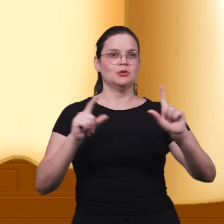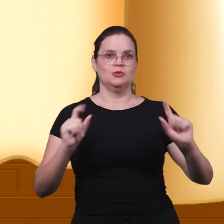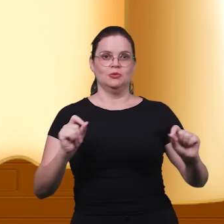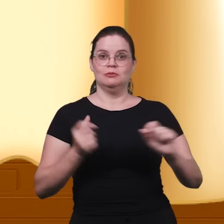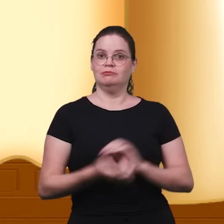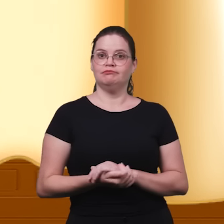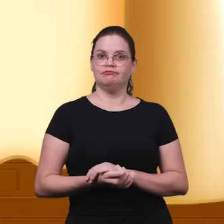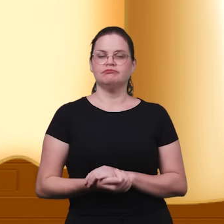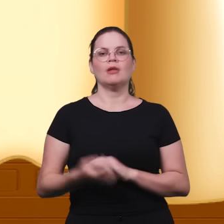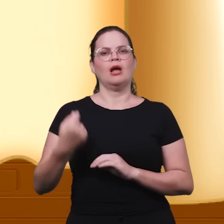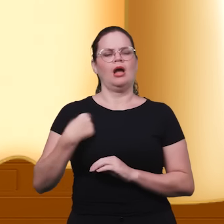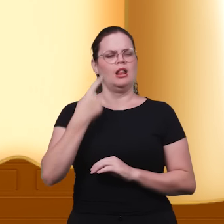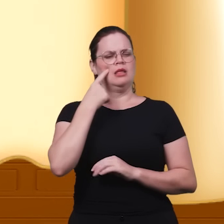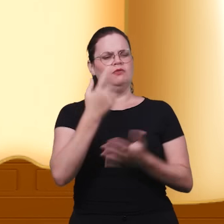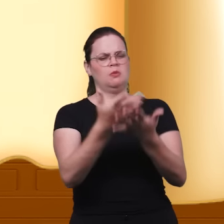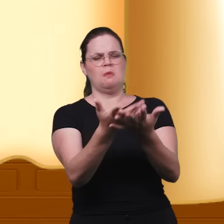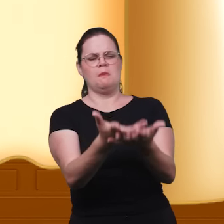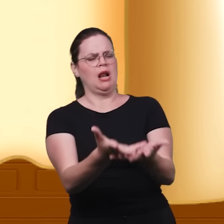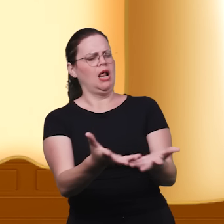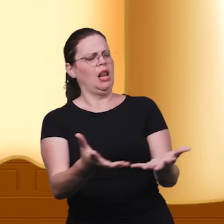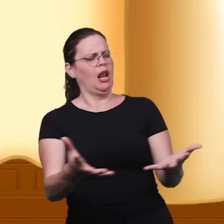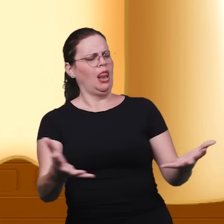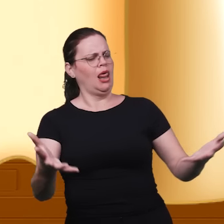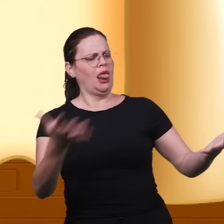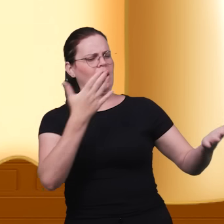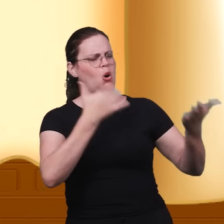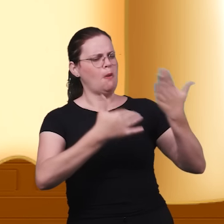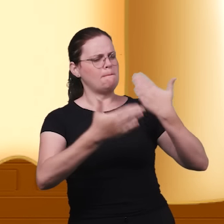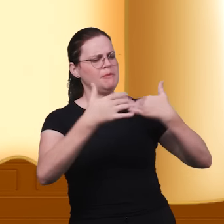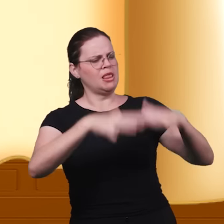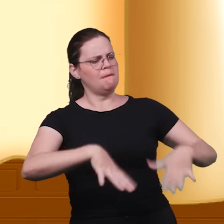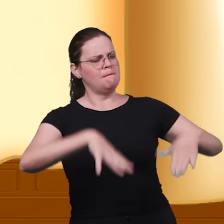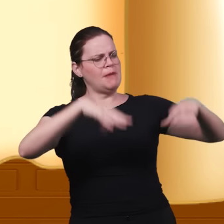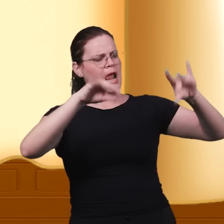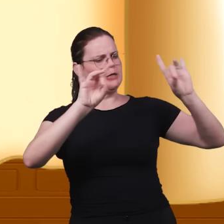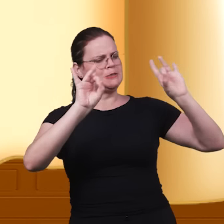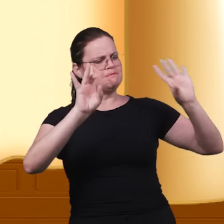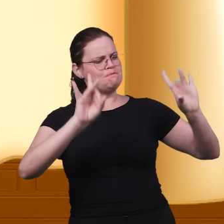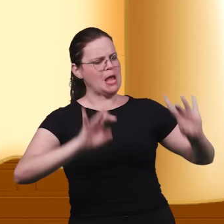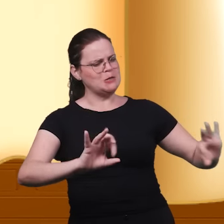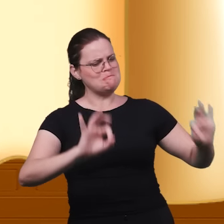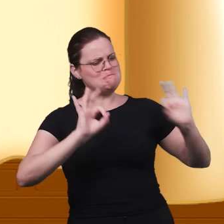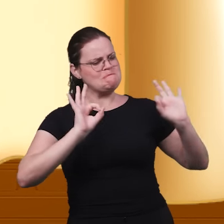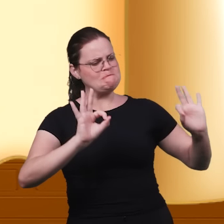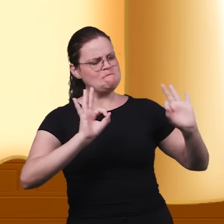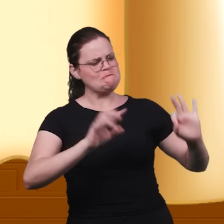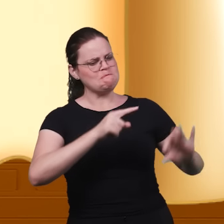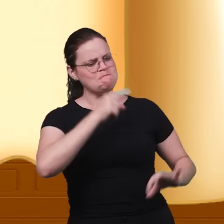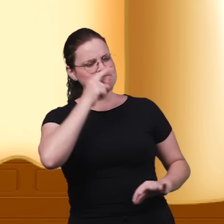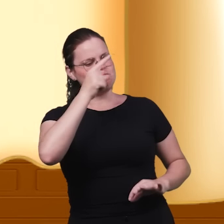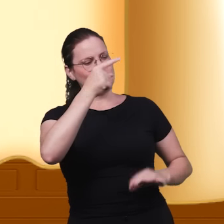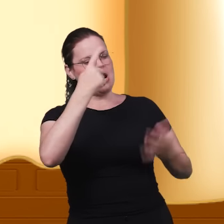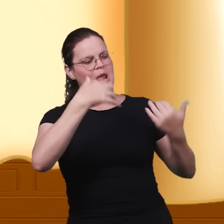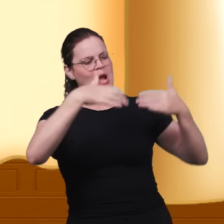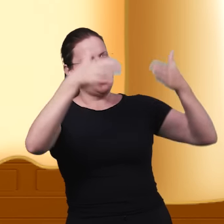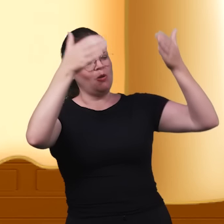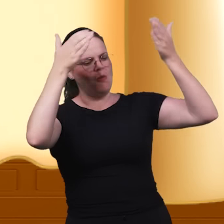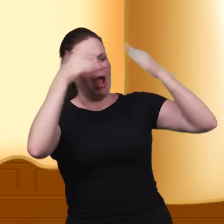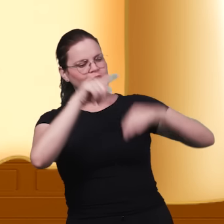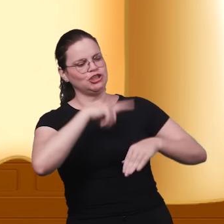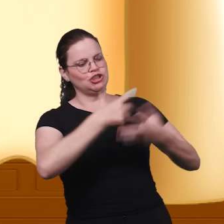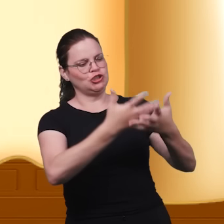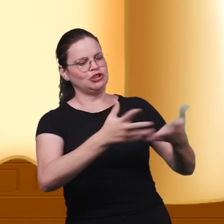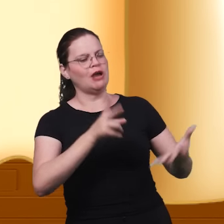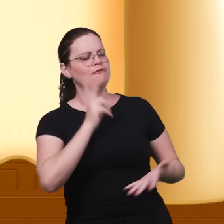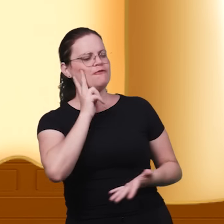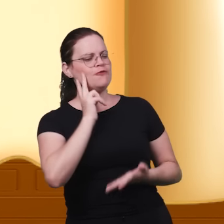seu coração não se contaminar com a porção da comida do rei, nem com o vinho que ele bebia. Portanto,